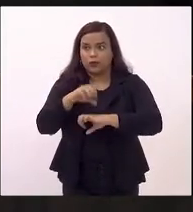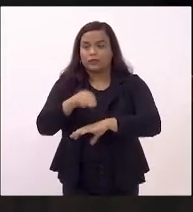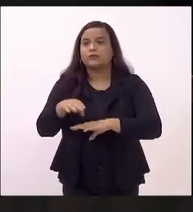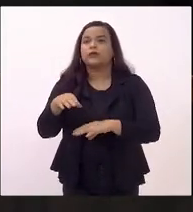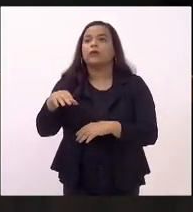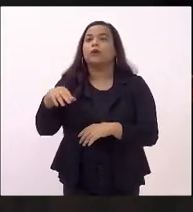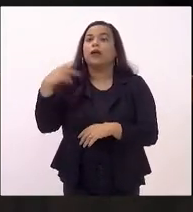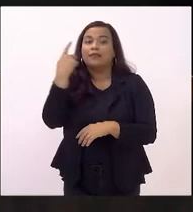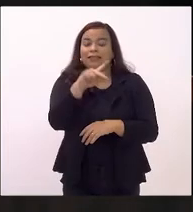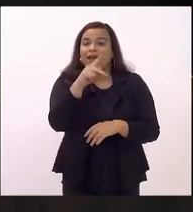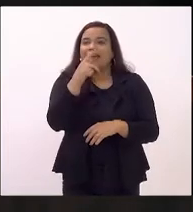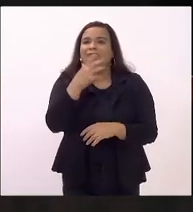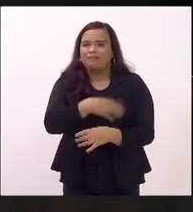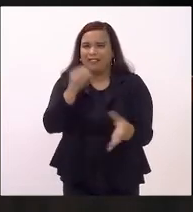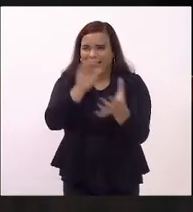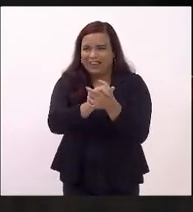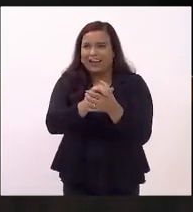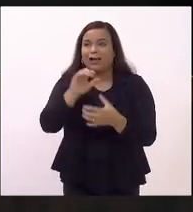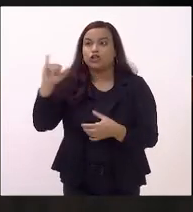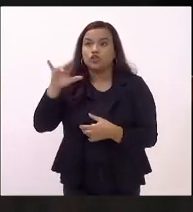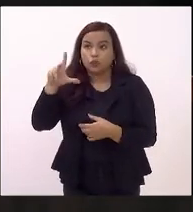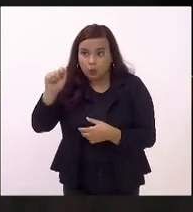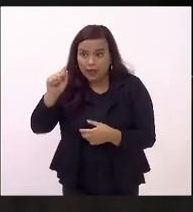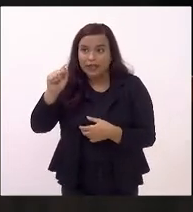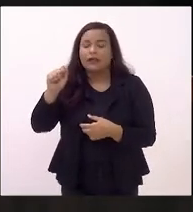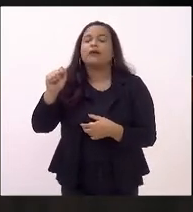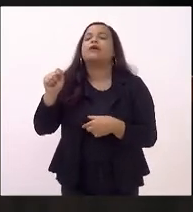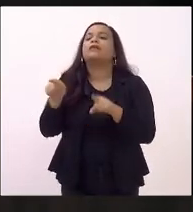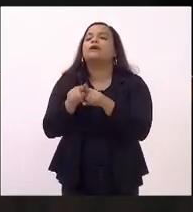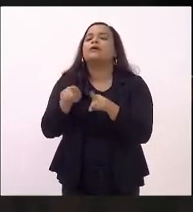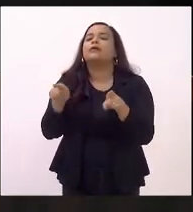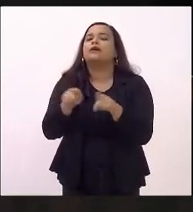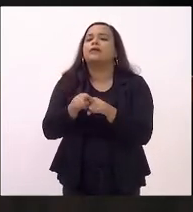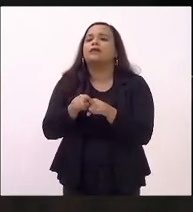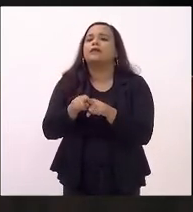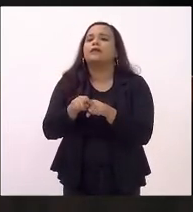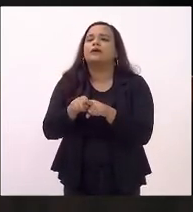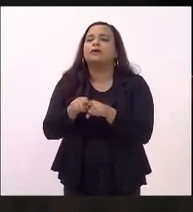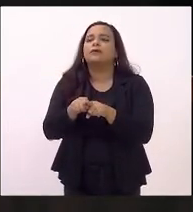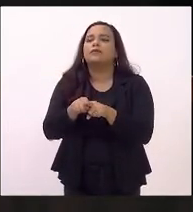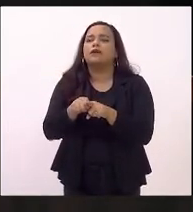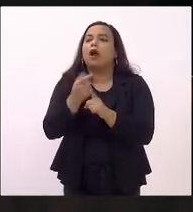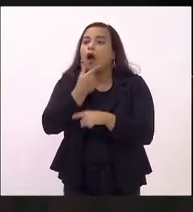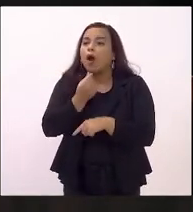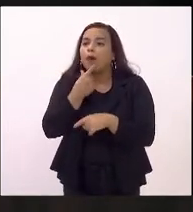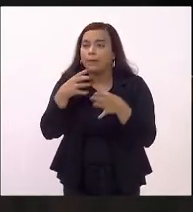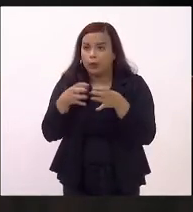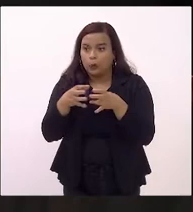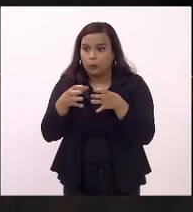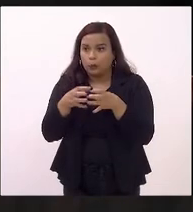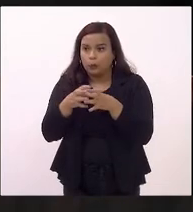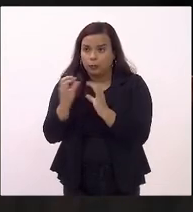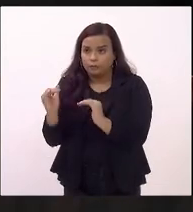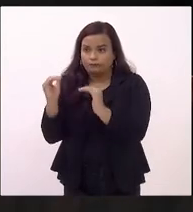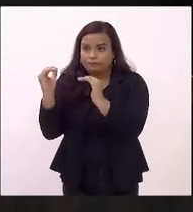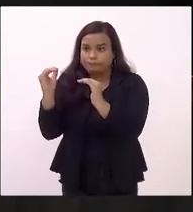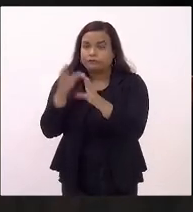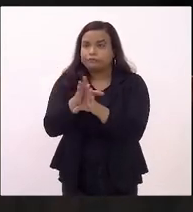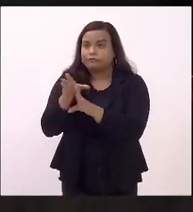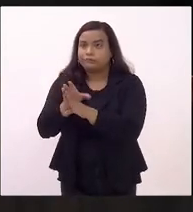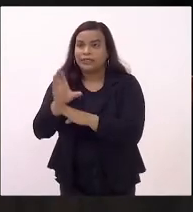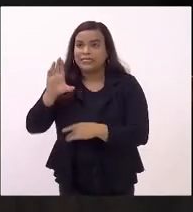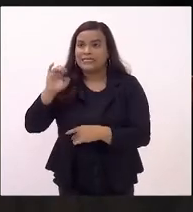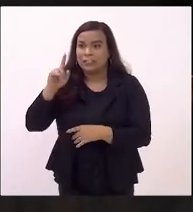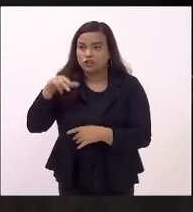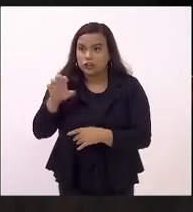Júlia Wagner Pereira, de Anicete Okinga, conselheiro de honra do CEDINE, de Bruna